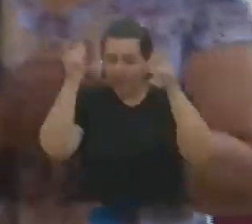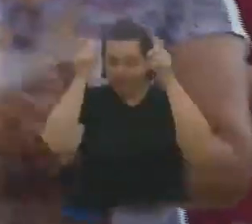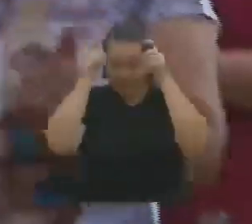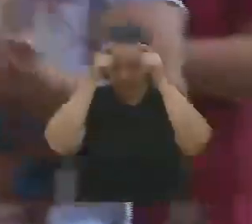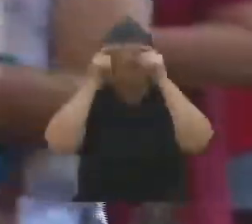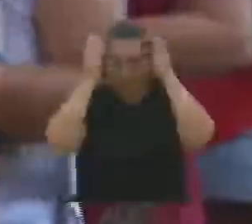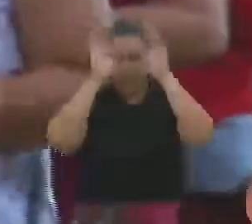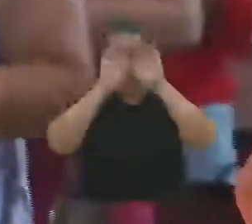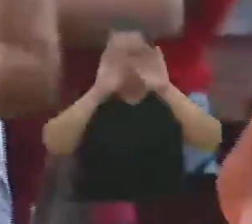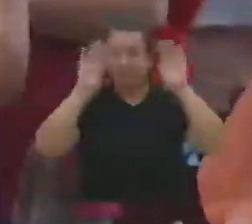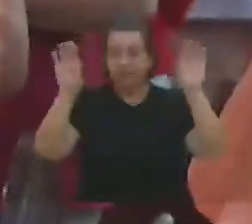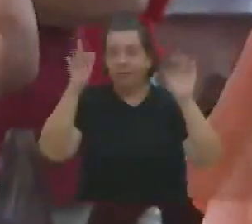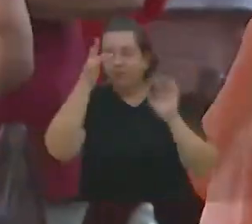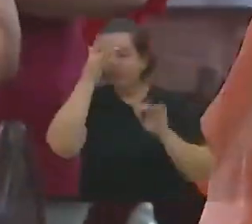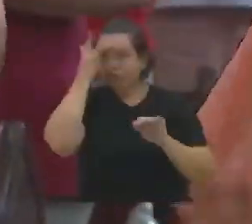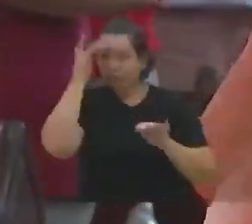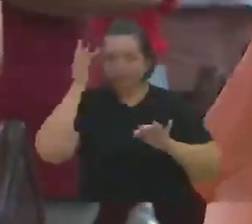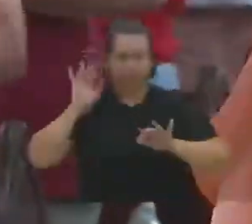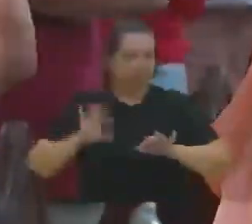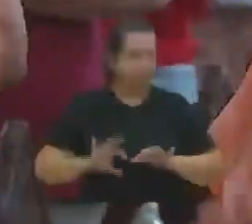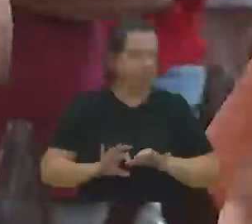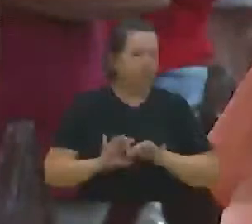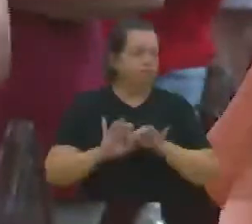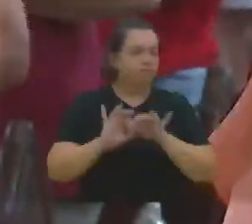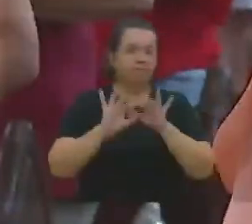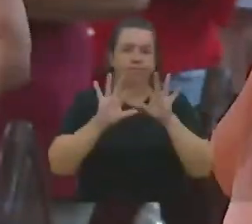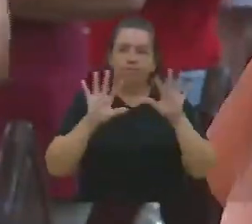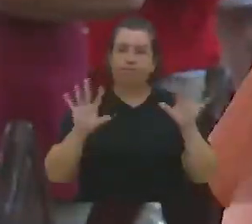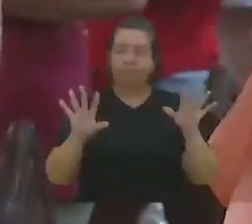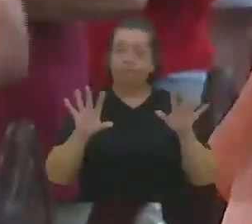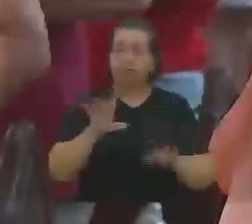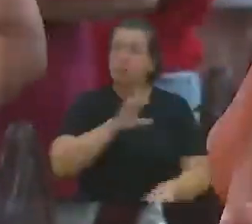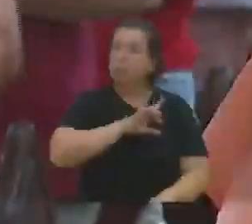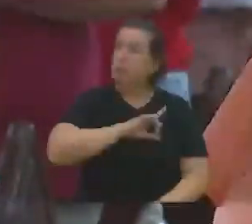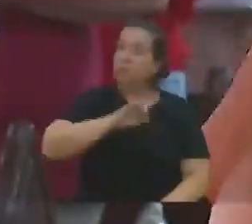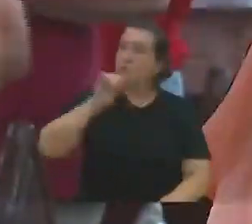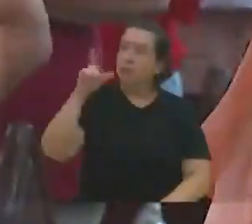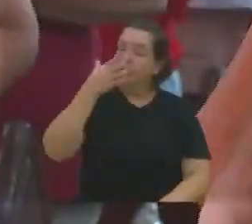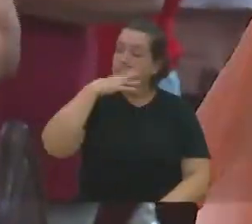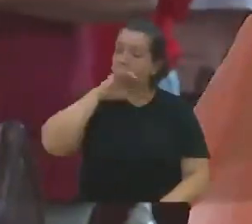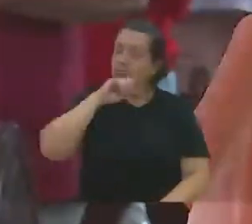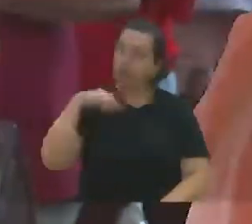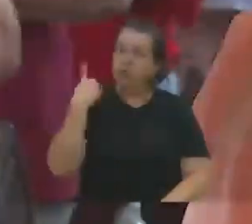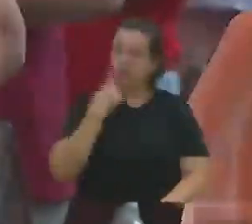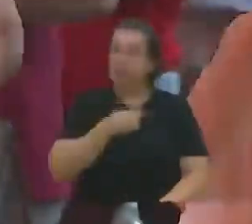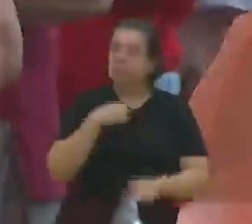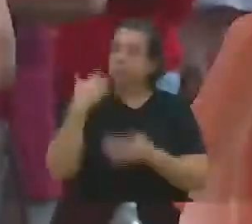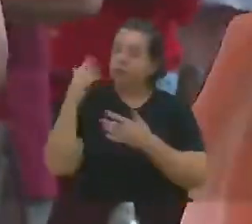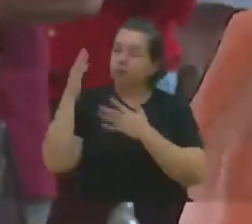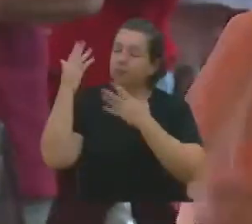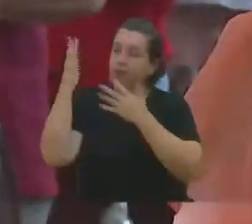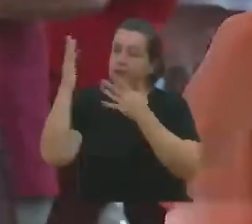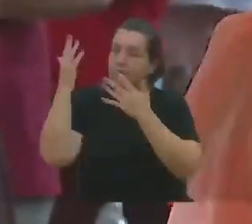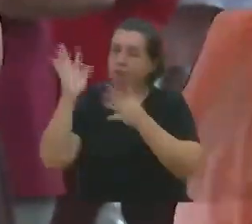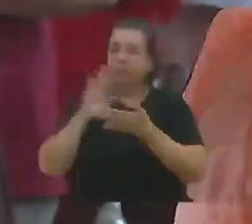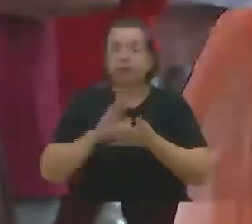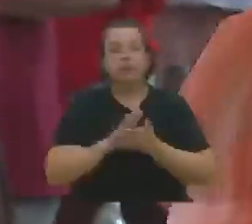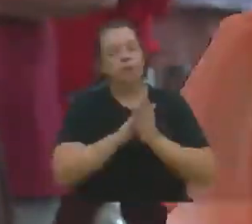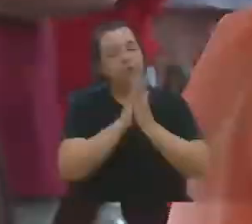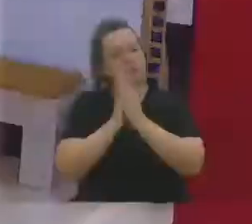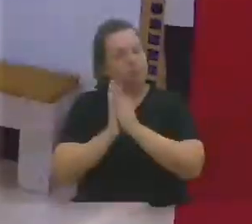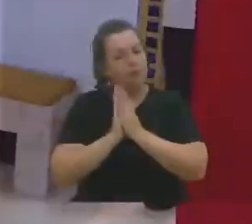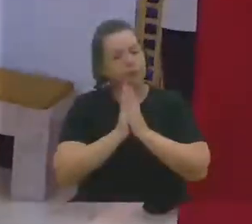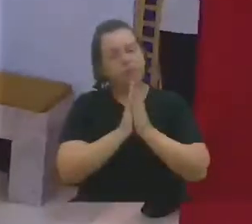Rei Celeste, os que foram libertados. Deus e Pai, nós nos